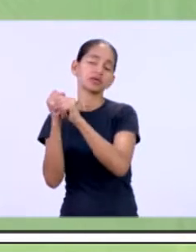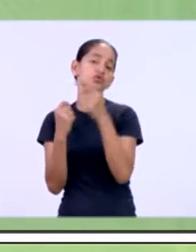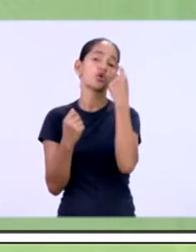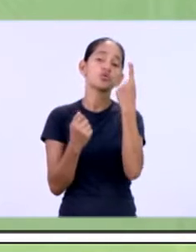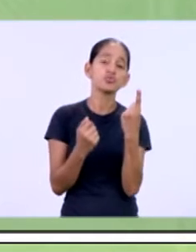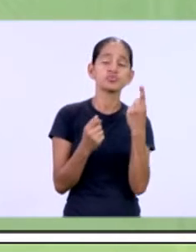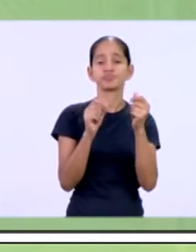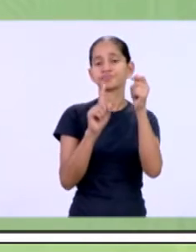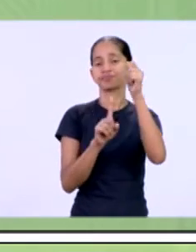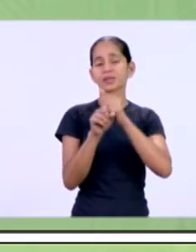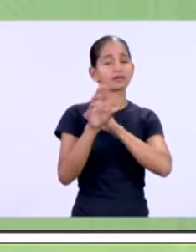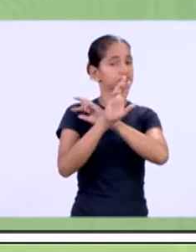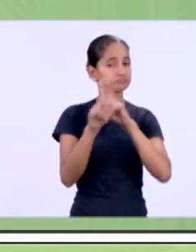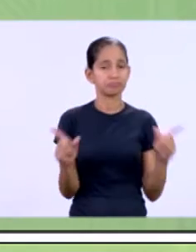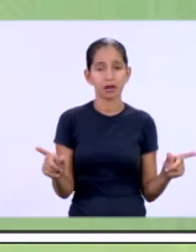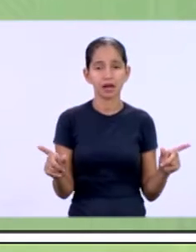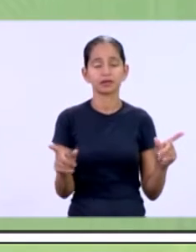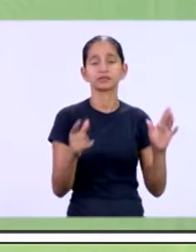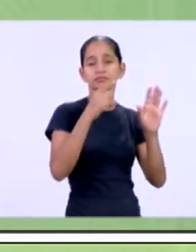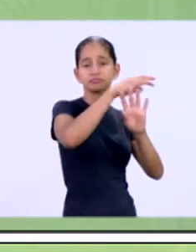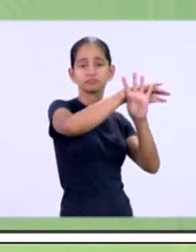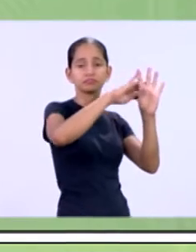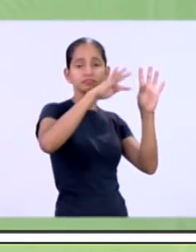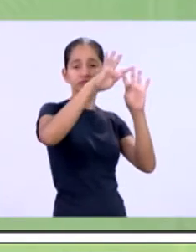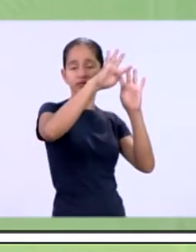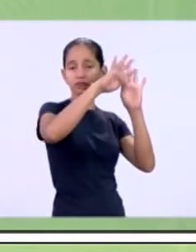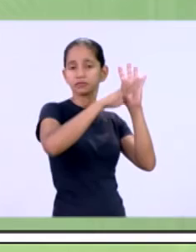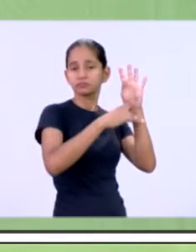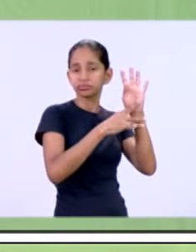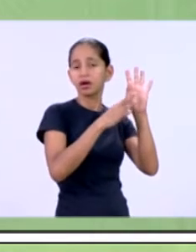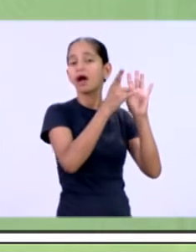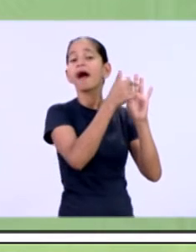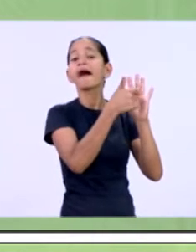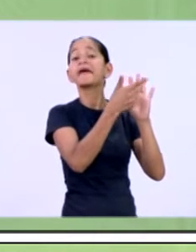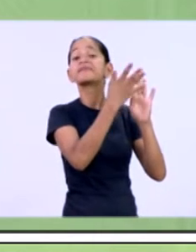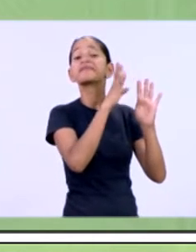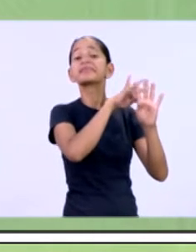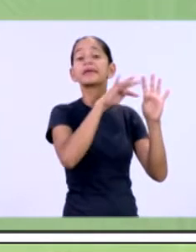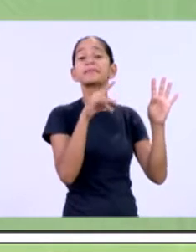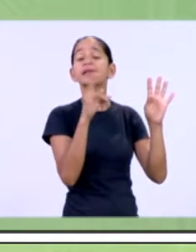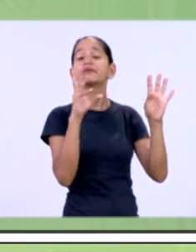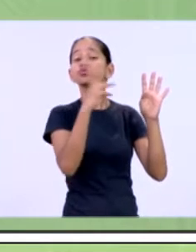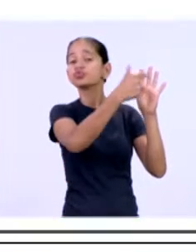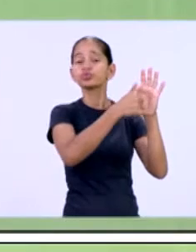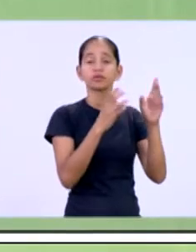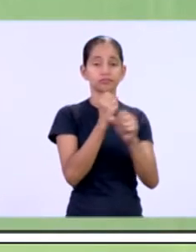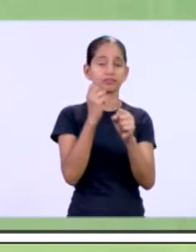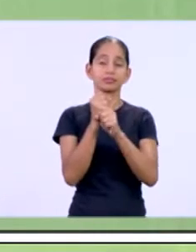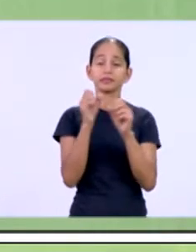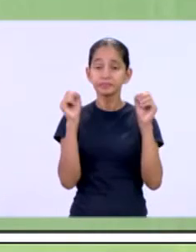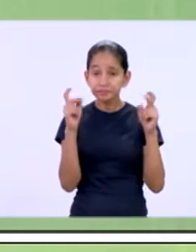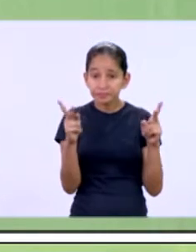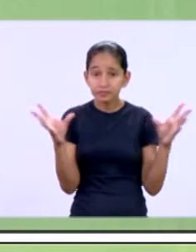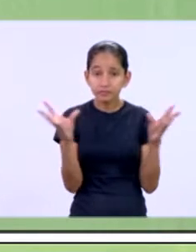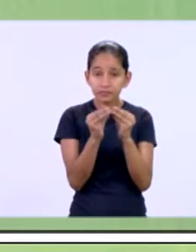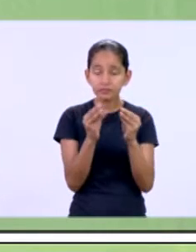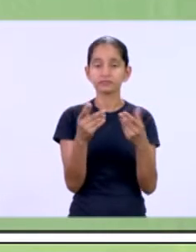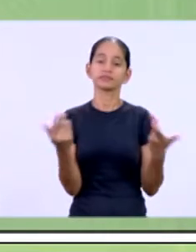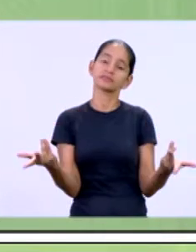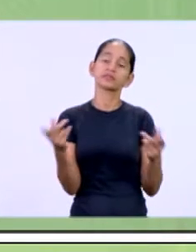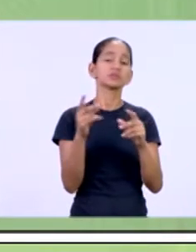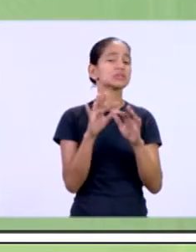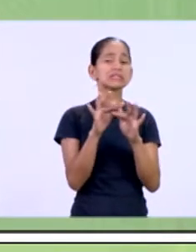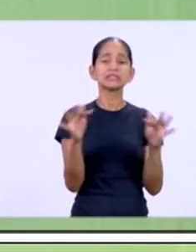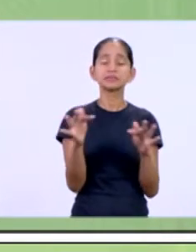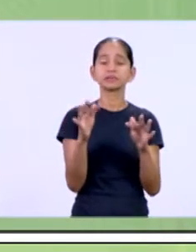diferente. A soma de tudo isso daqui dá o valor do meu Simples Nacional do período. Fechado? Então, qual o valor do Simples Nacional